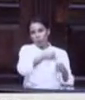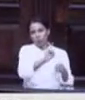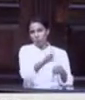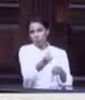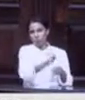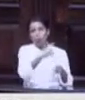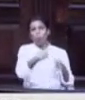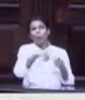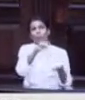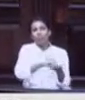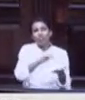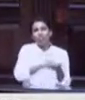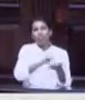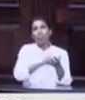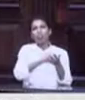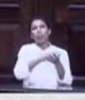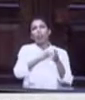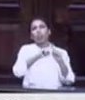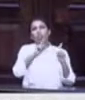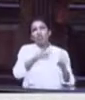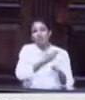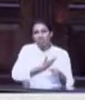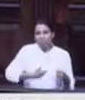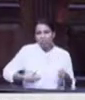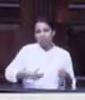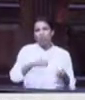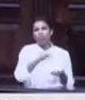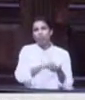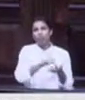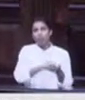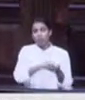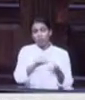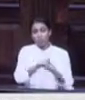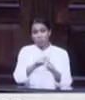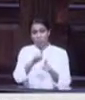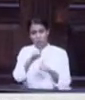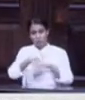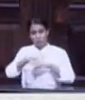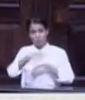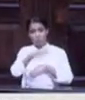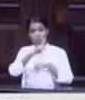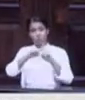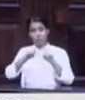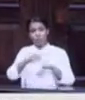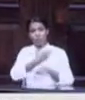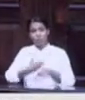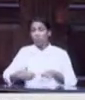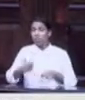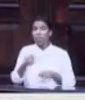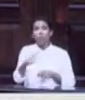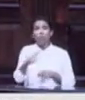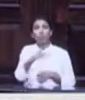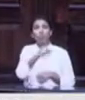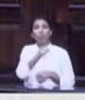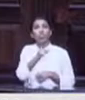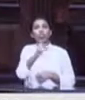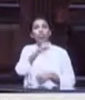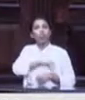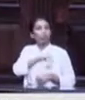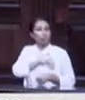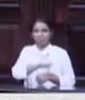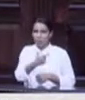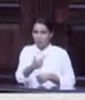públicos ou pelos próprios servidores públicos que não têm, enfim, os seus salários em dia. Acho